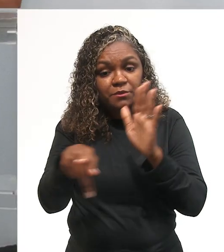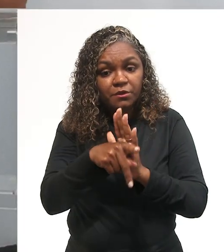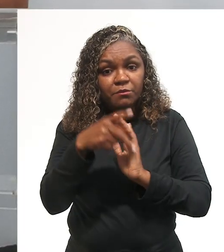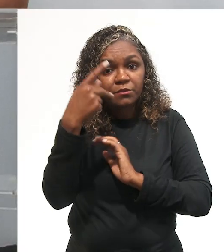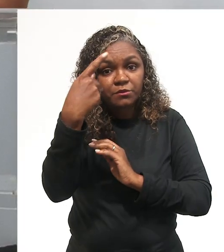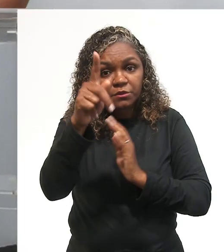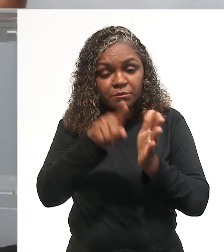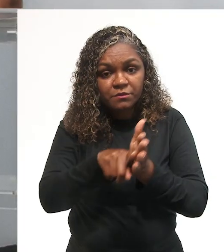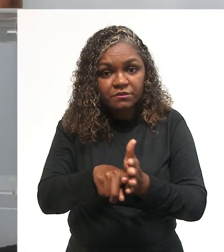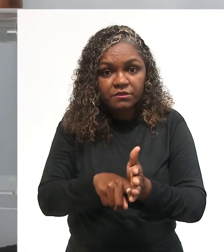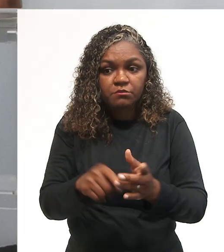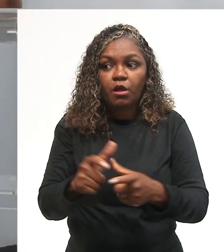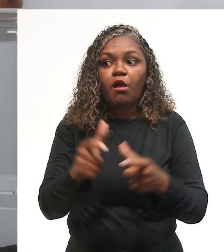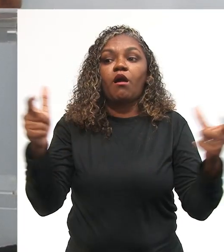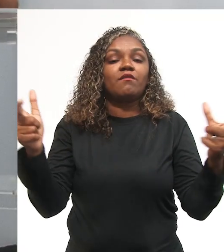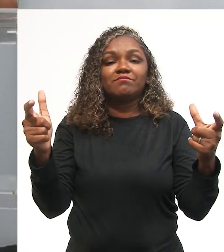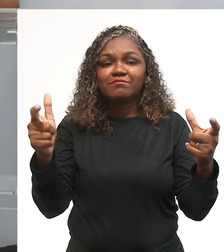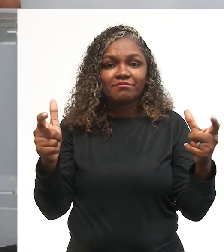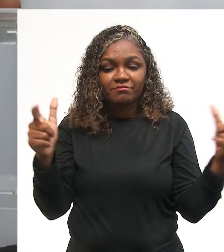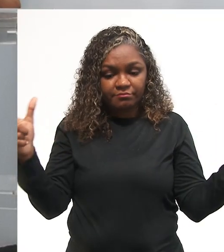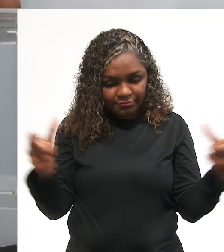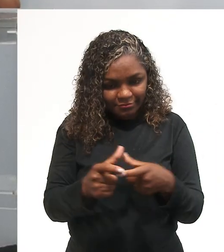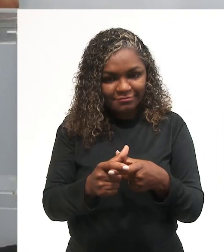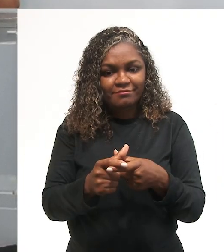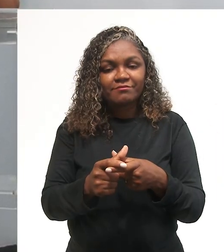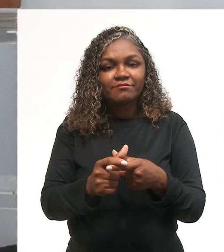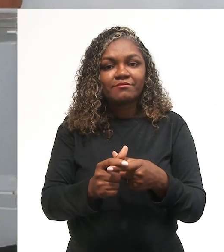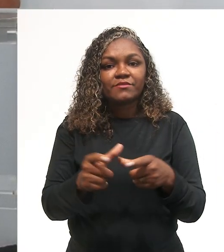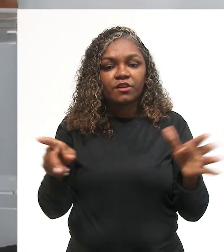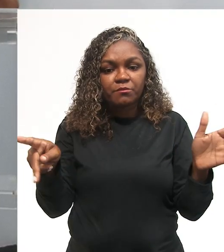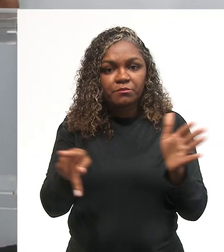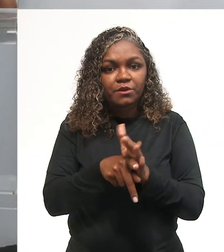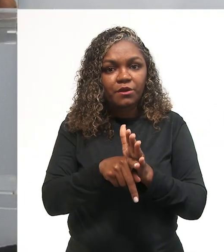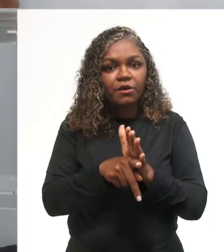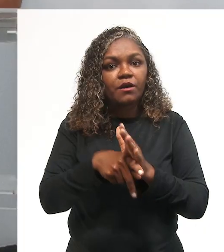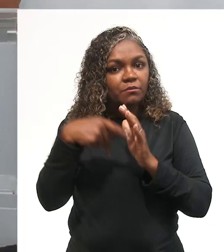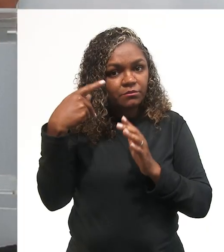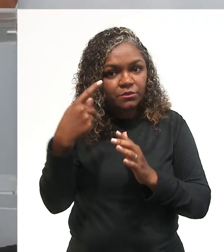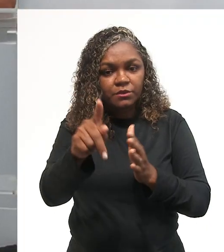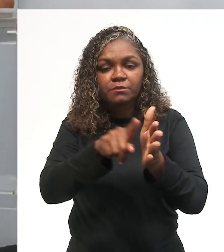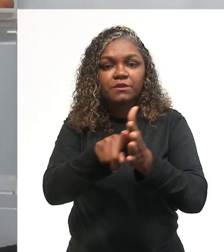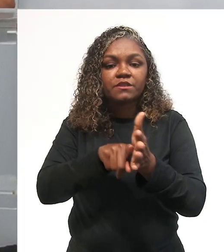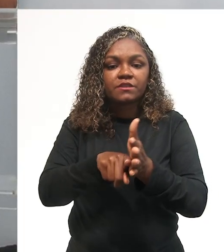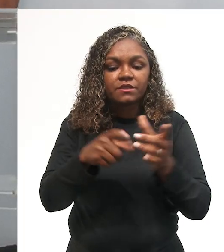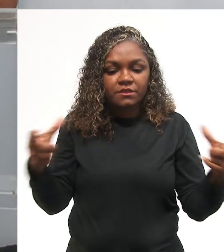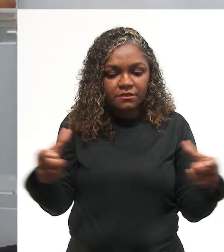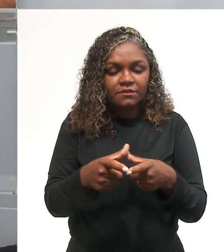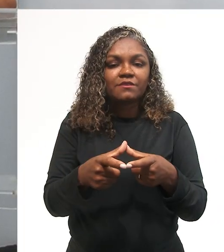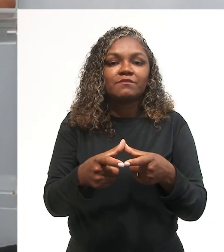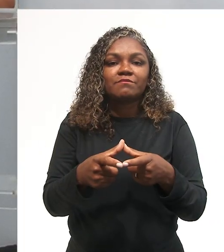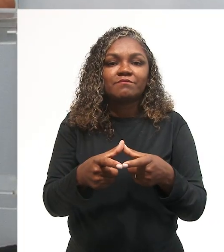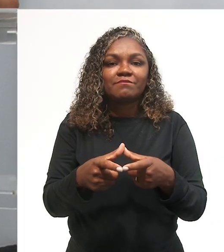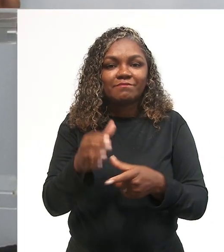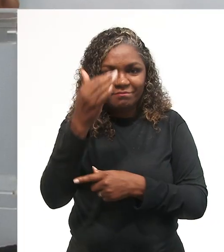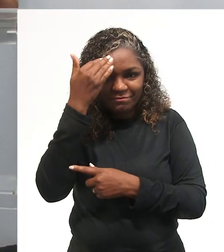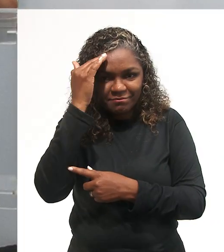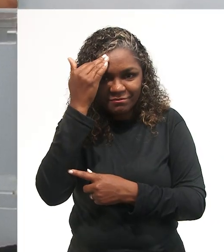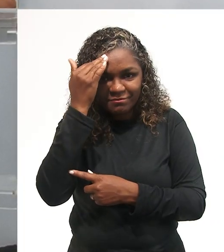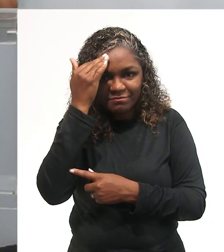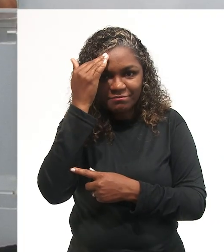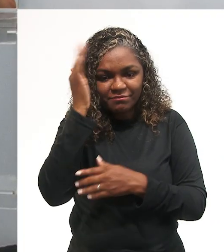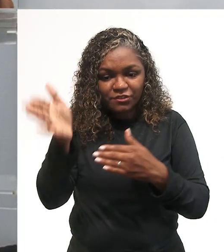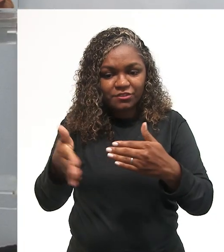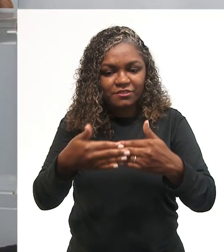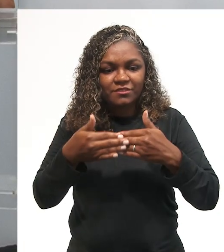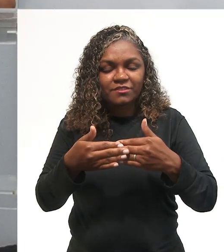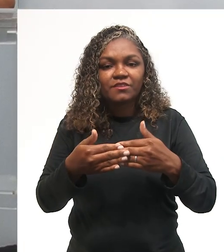aquele objetivo amplo, né, com o assunto original, mas já vai ser um objetivo restrito, fechado a essa delimitação que